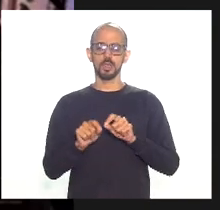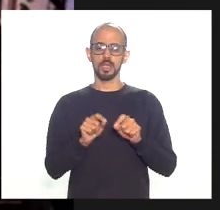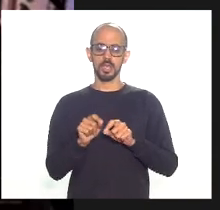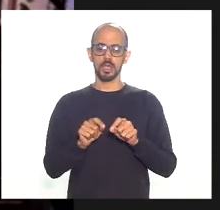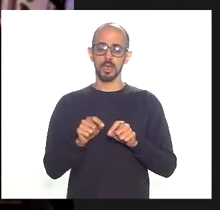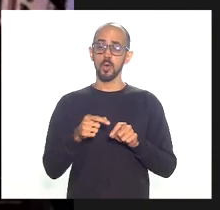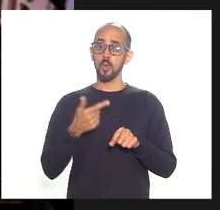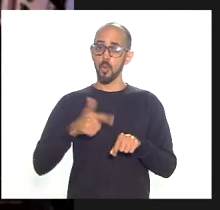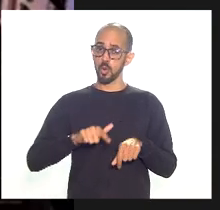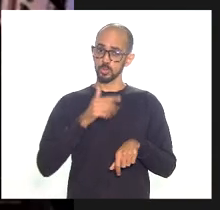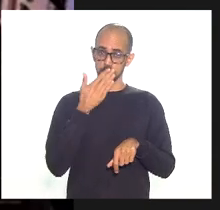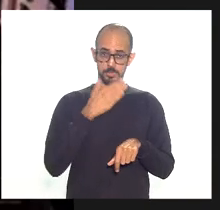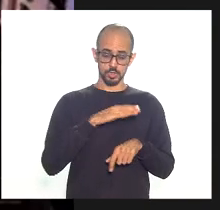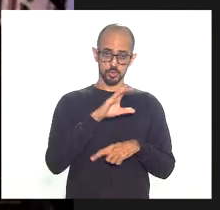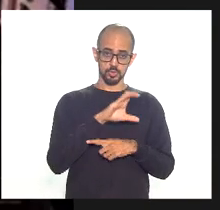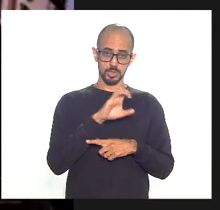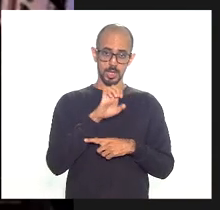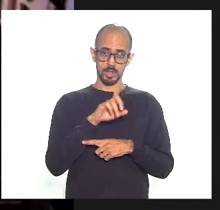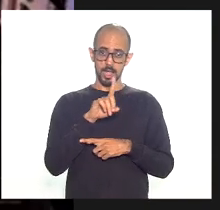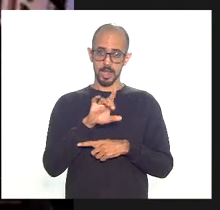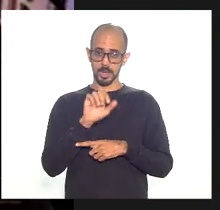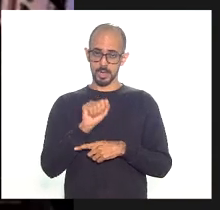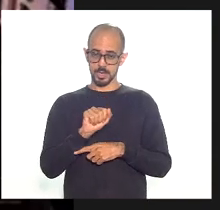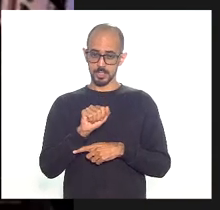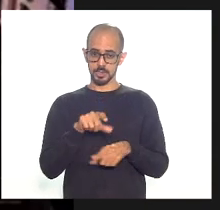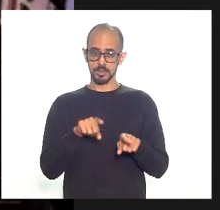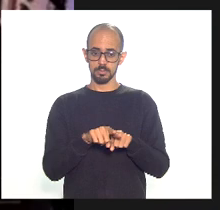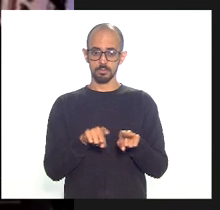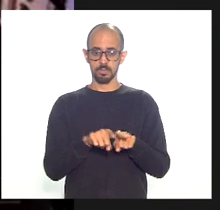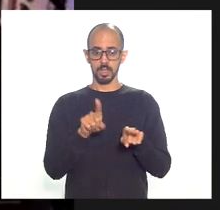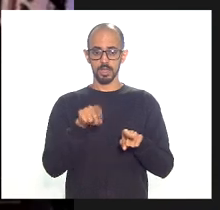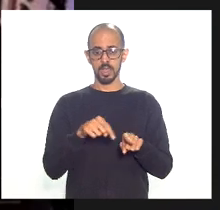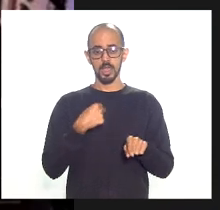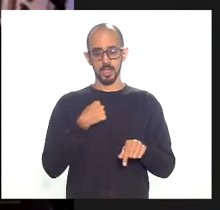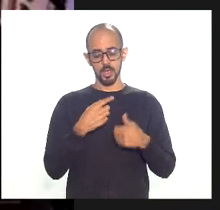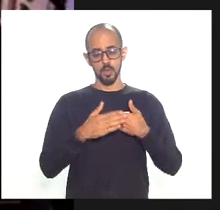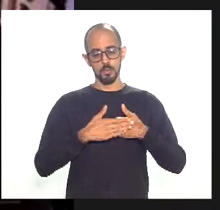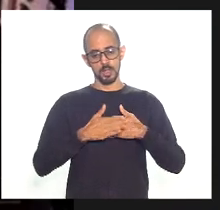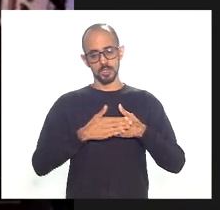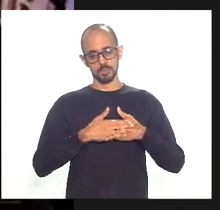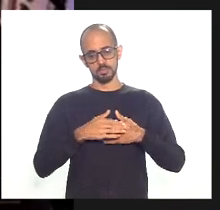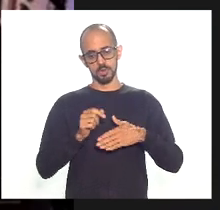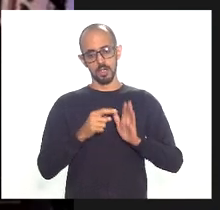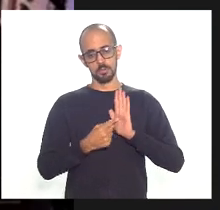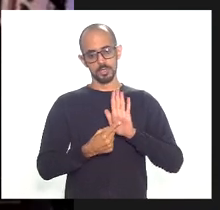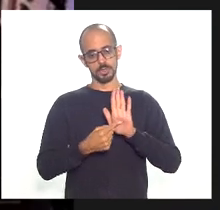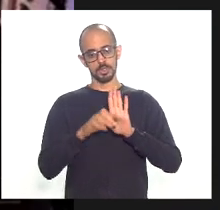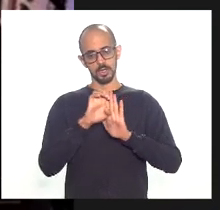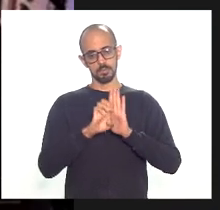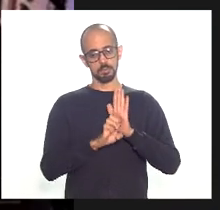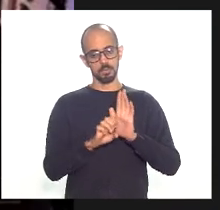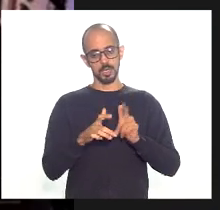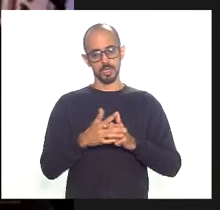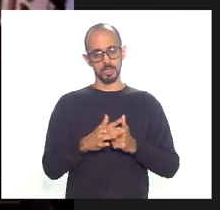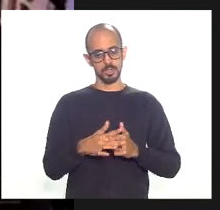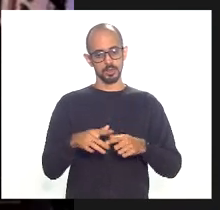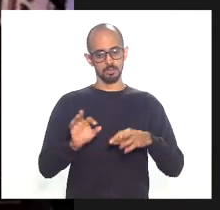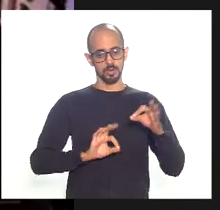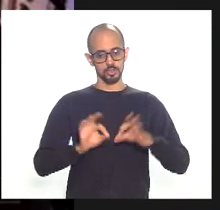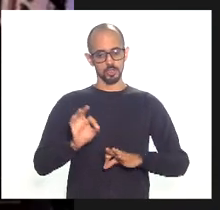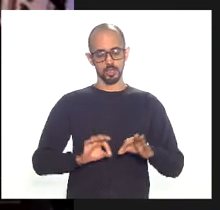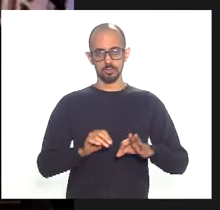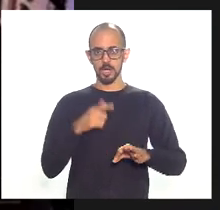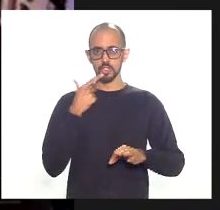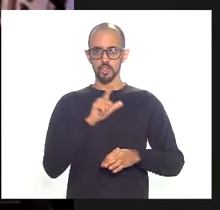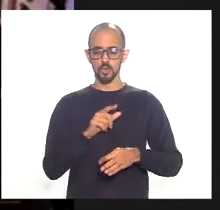do SEDECA, a apresentação desse projeto, eu apresentei também emendas ao projeto para que ele fique o